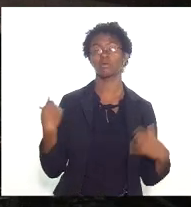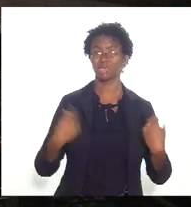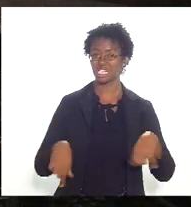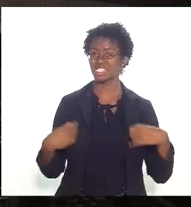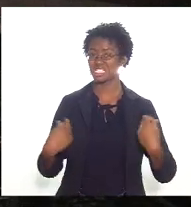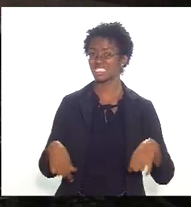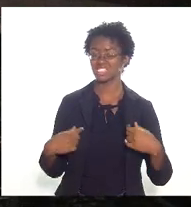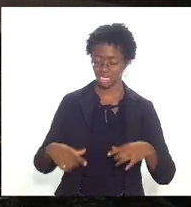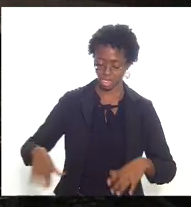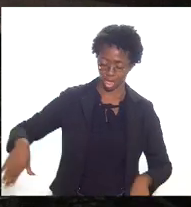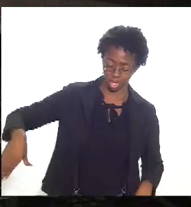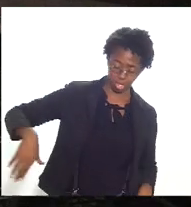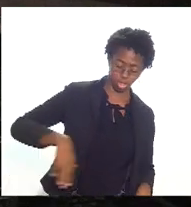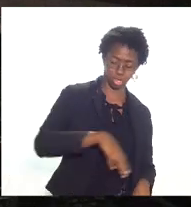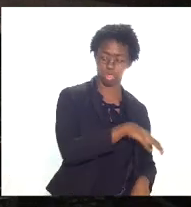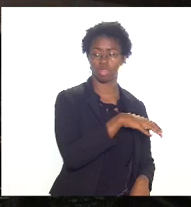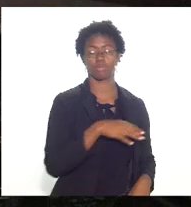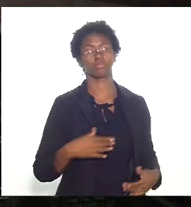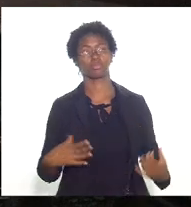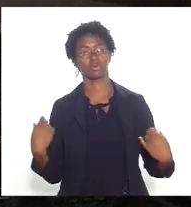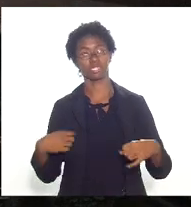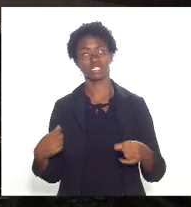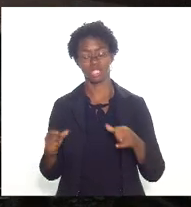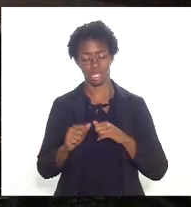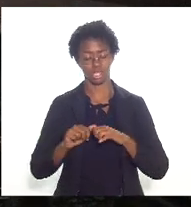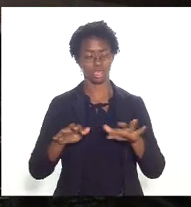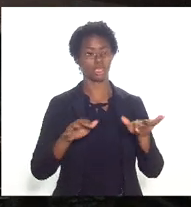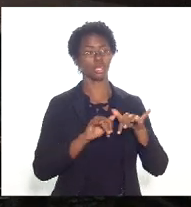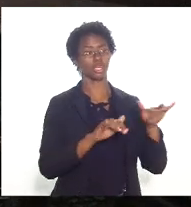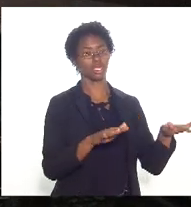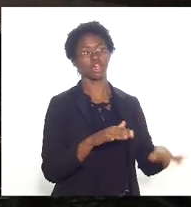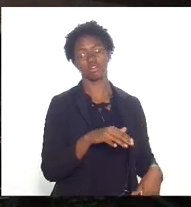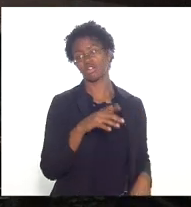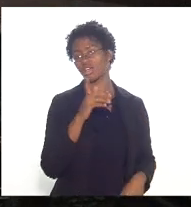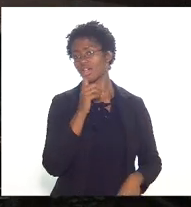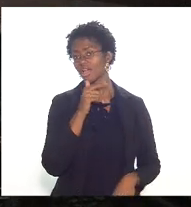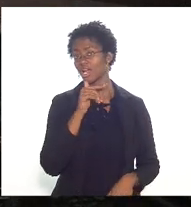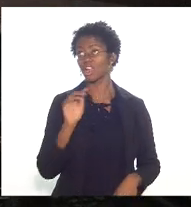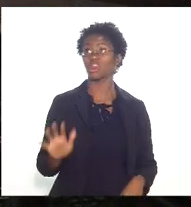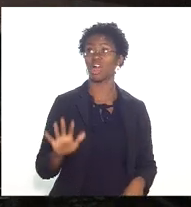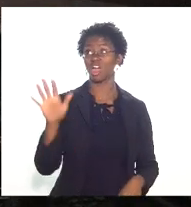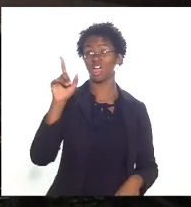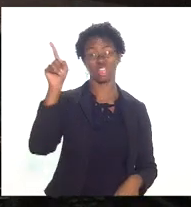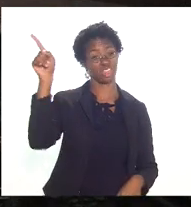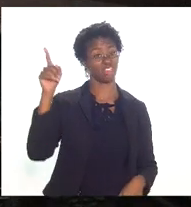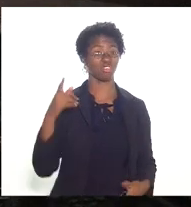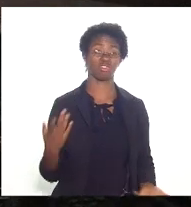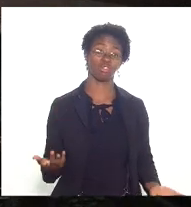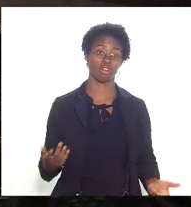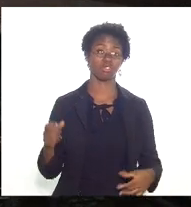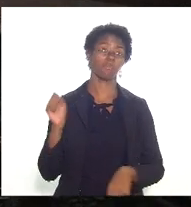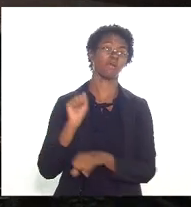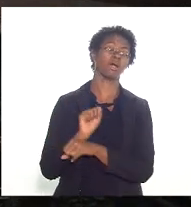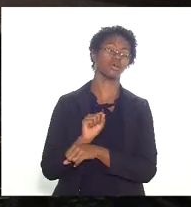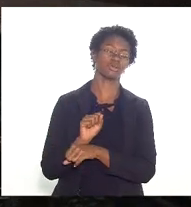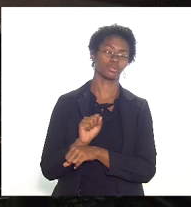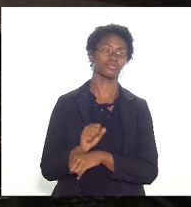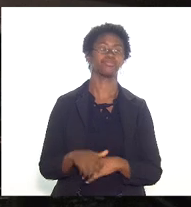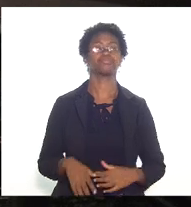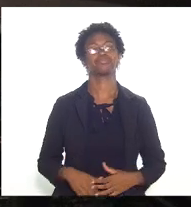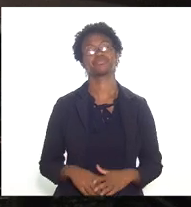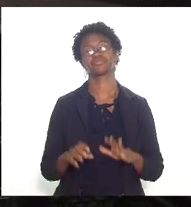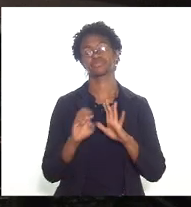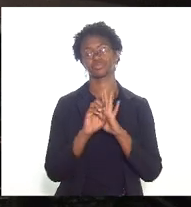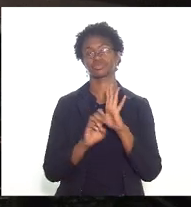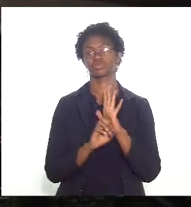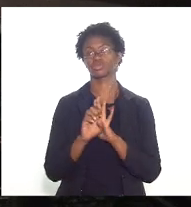de Castro o dinheiro da Cedae tem que dar botando água na Rocinha na obra da Rocinha que funcionou tá parada uma das cláusulas do edital